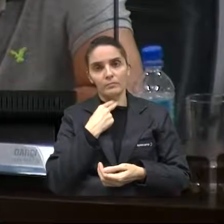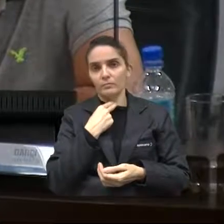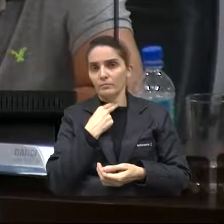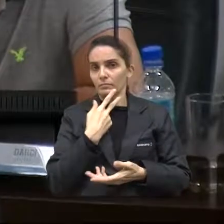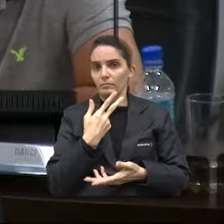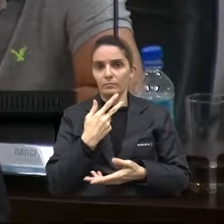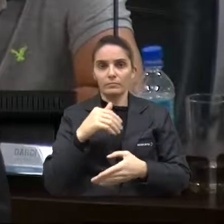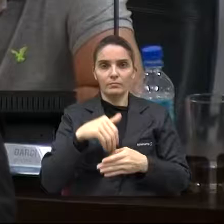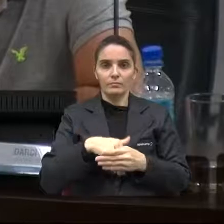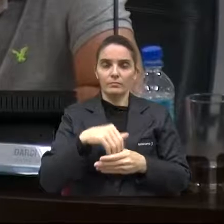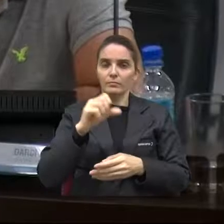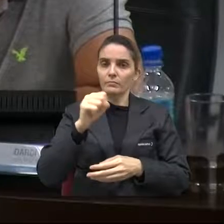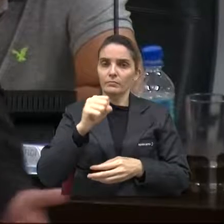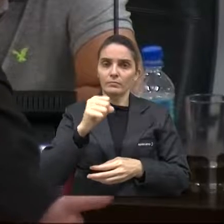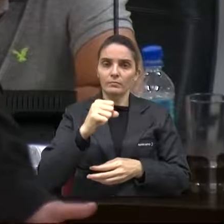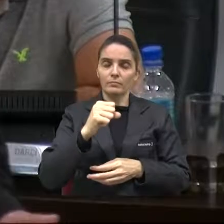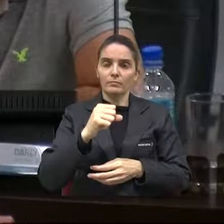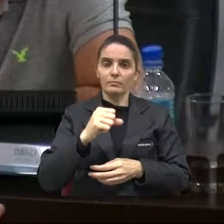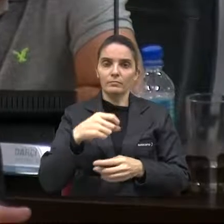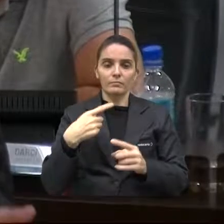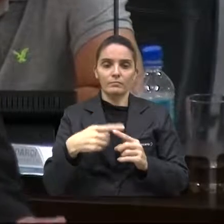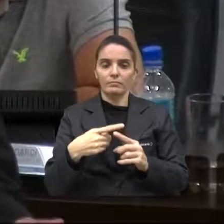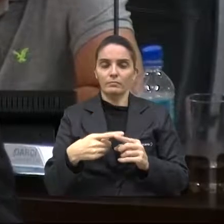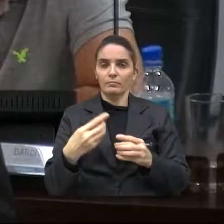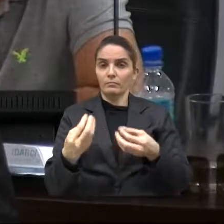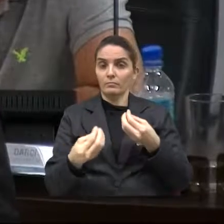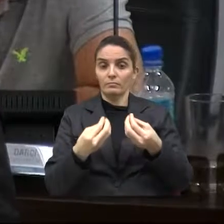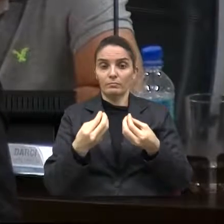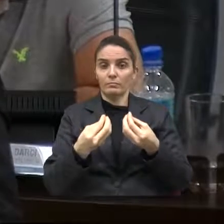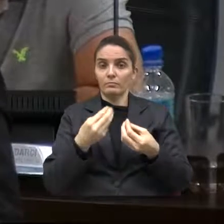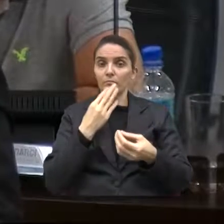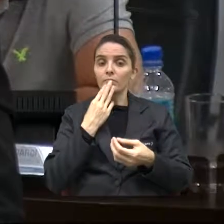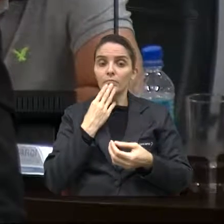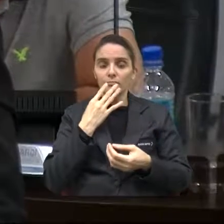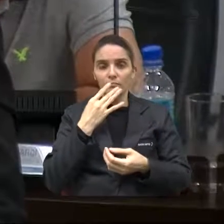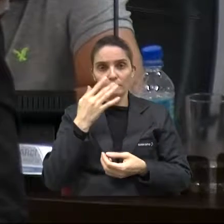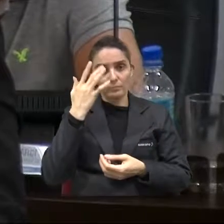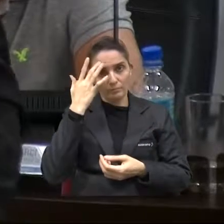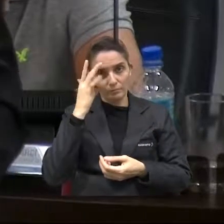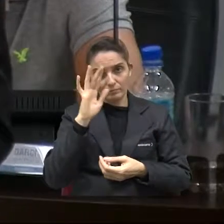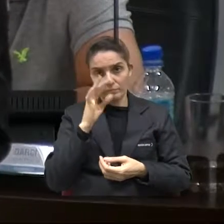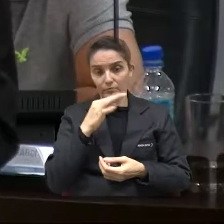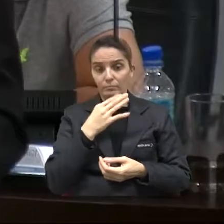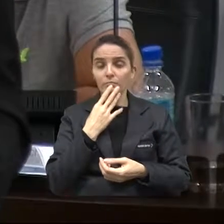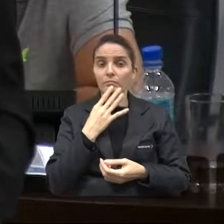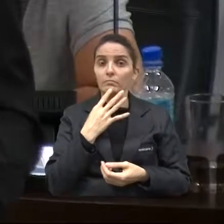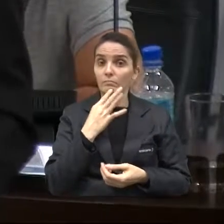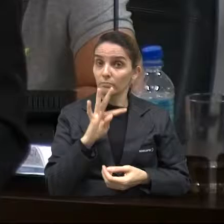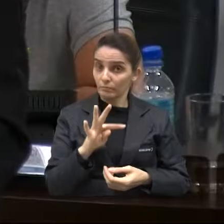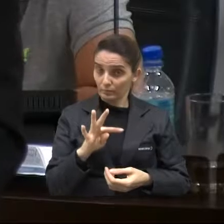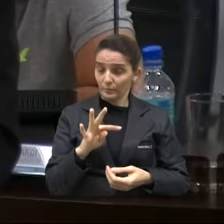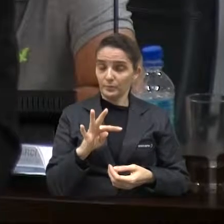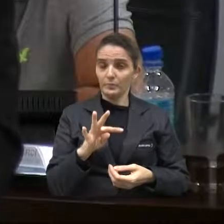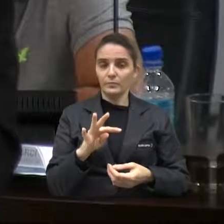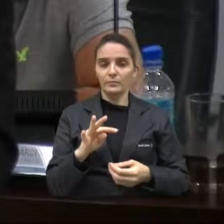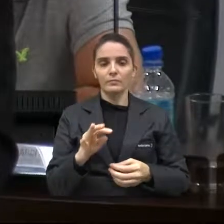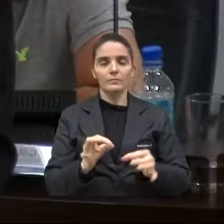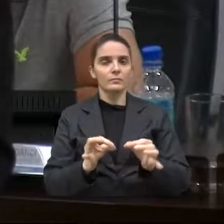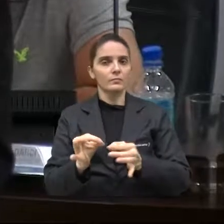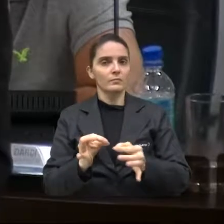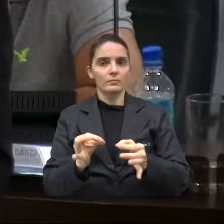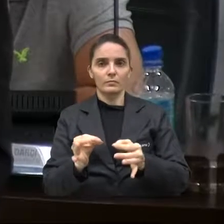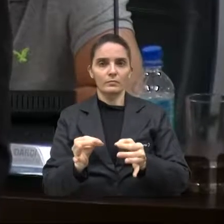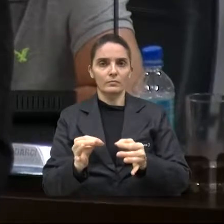voto favorável, vereadora Maraísa, porque não tinha conhecimento do assunto, né? O projeto não prosperou em regime